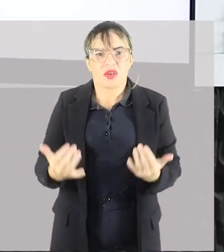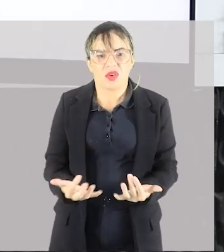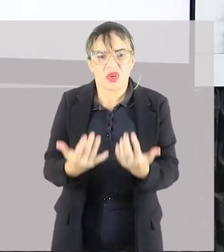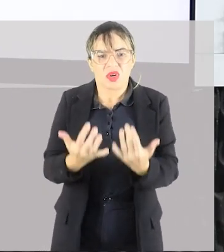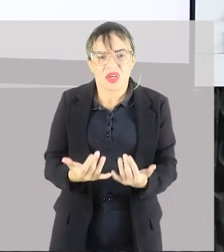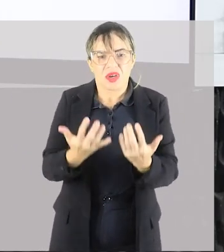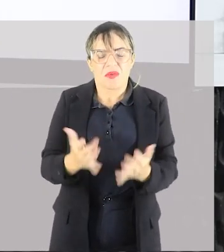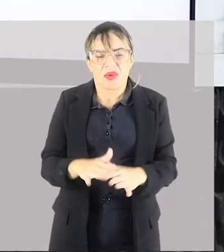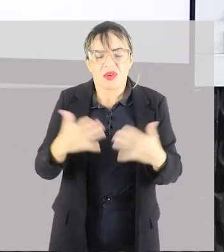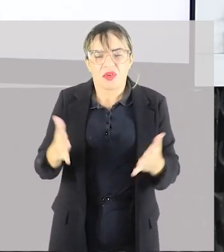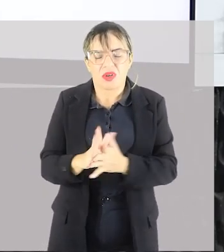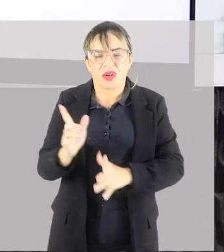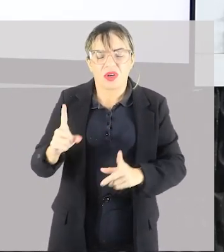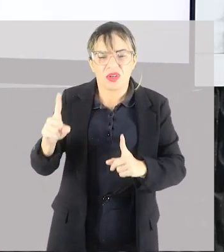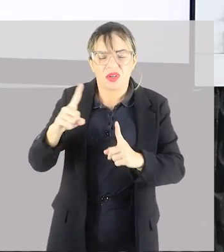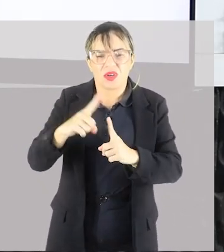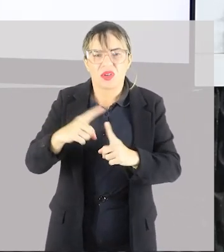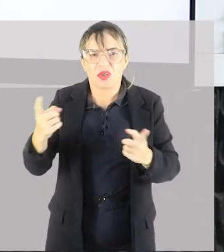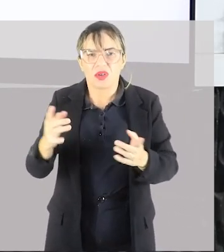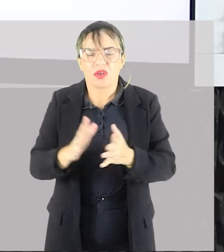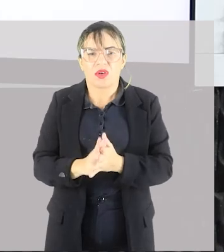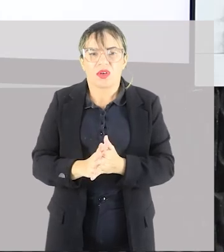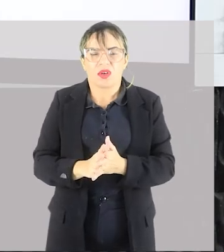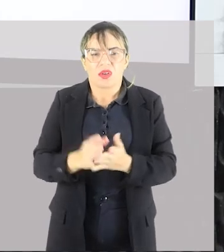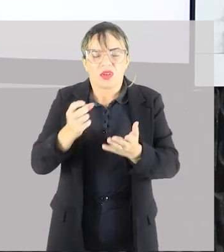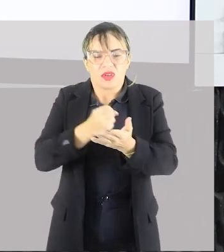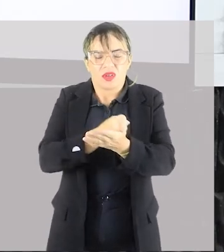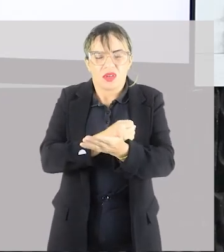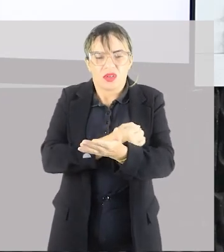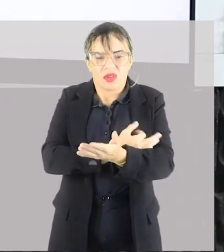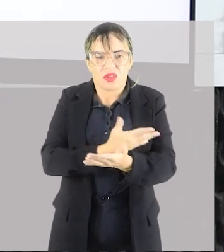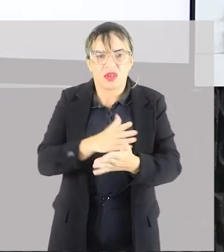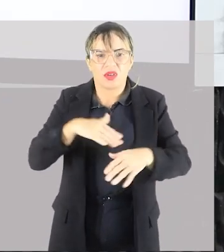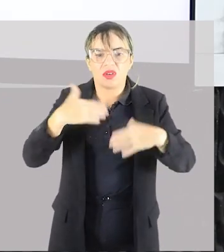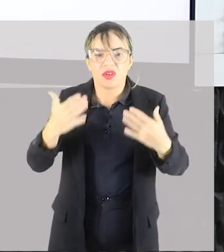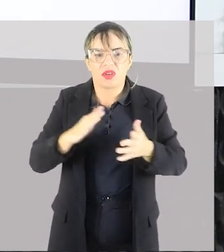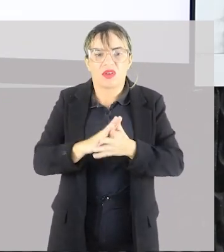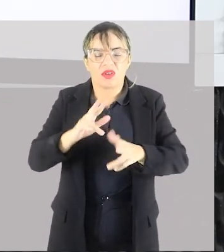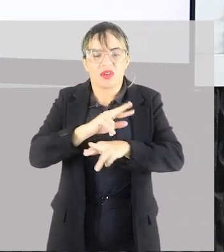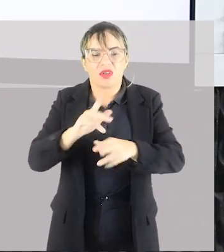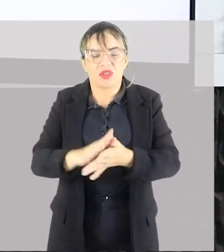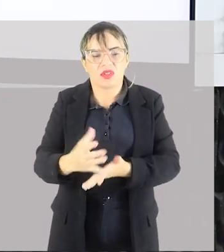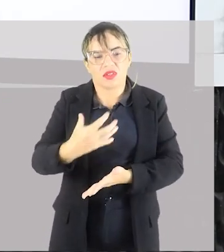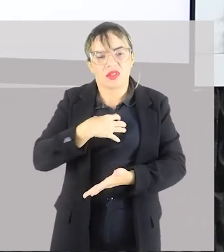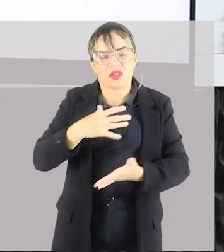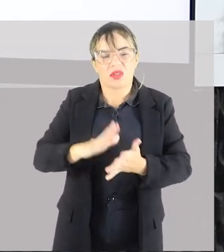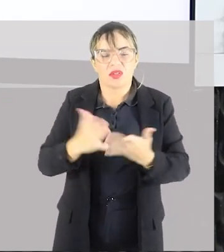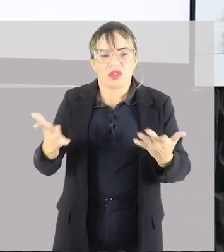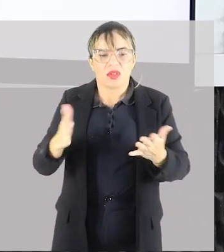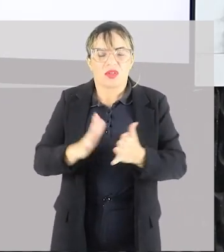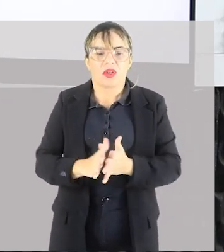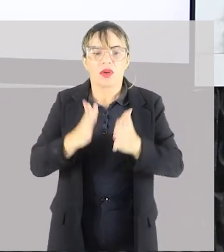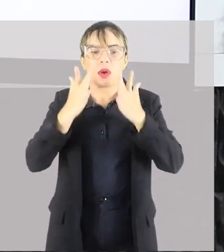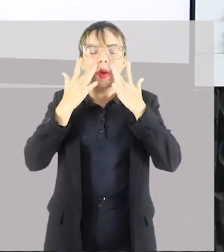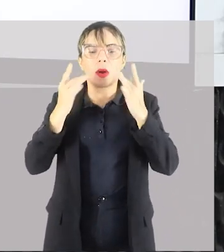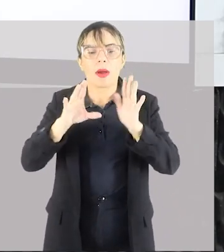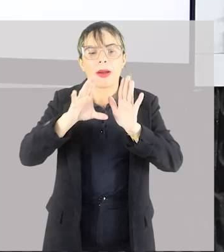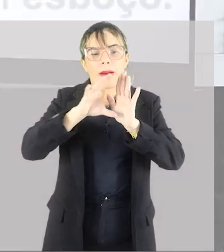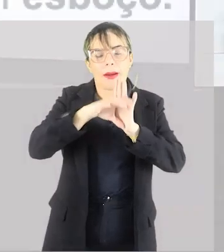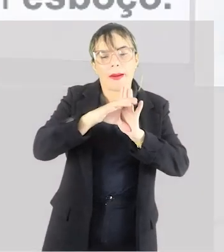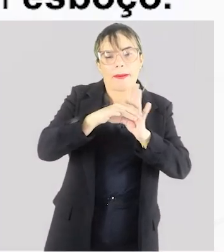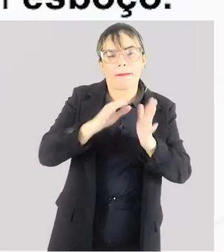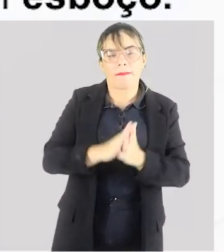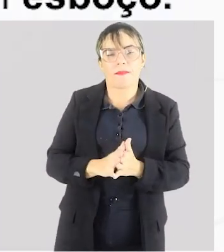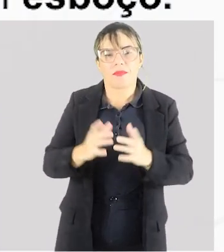isso me traz algum tipo de gatilho emocional, entre outras coisas? Arte conceitual. Nós temos